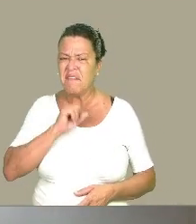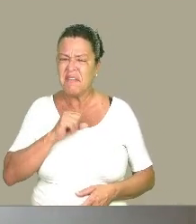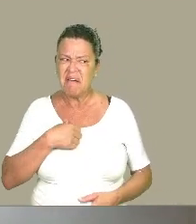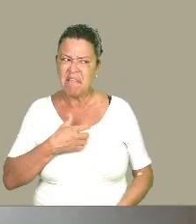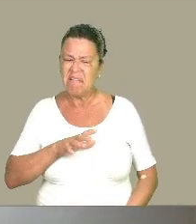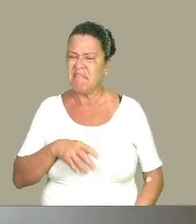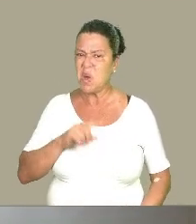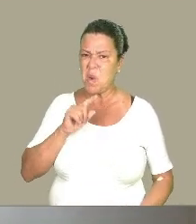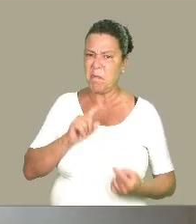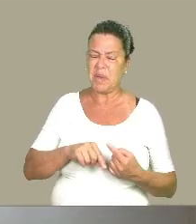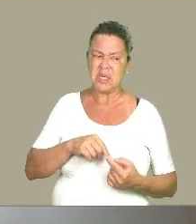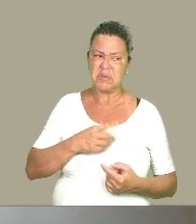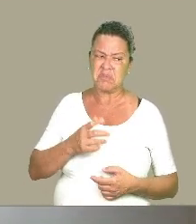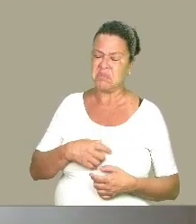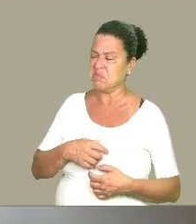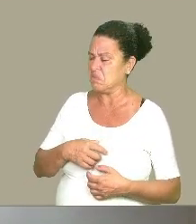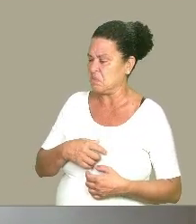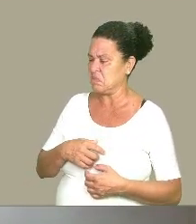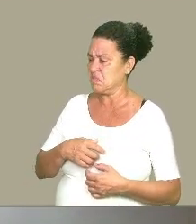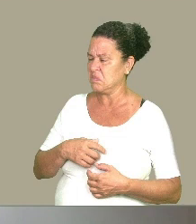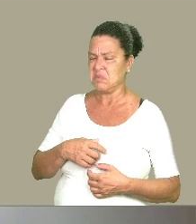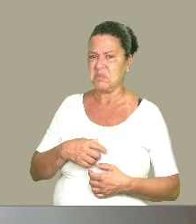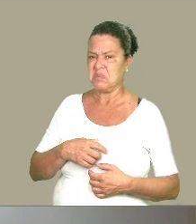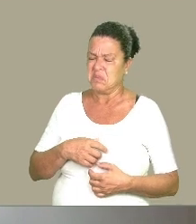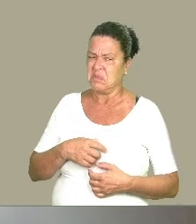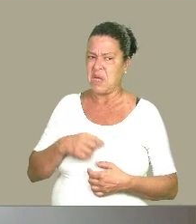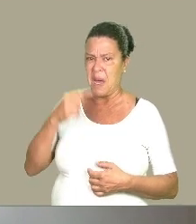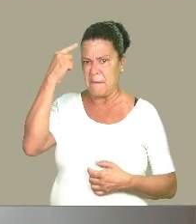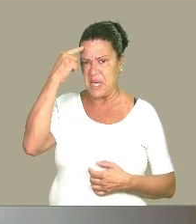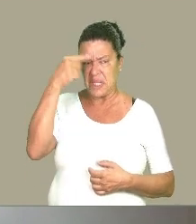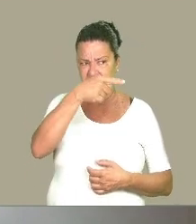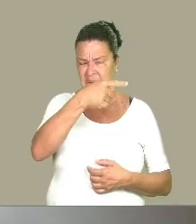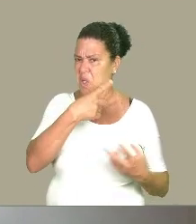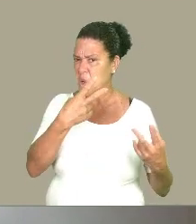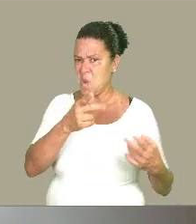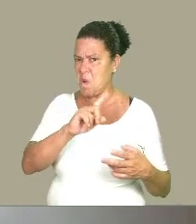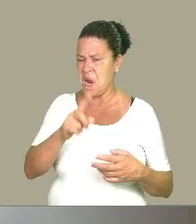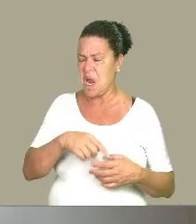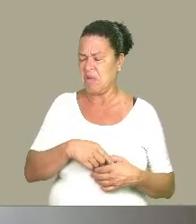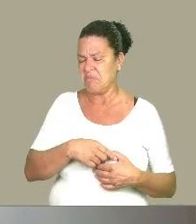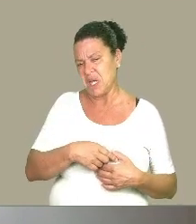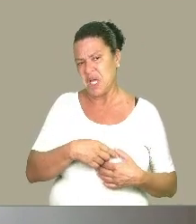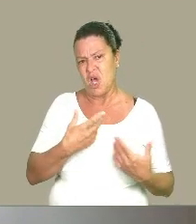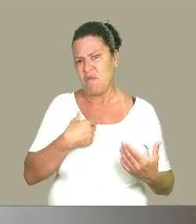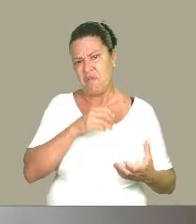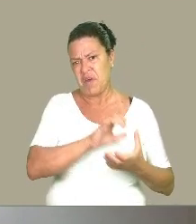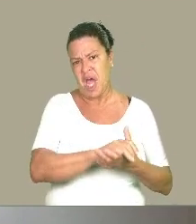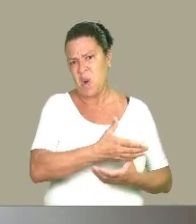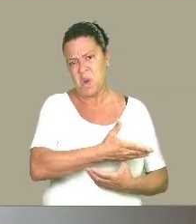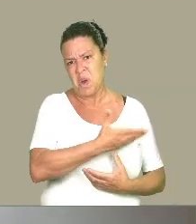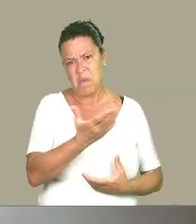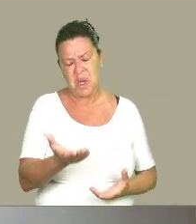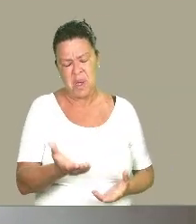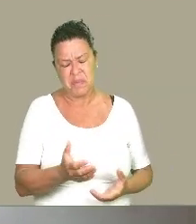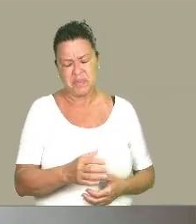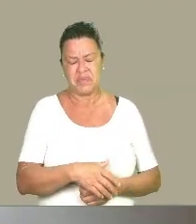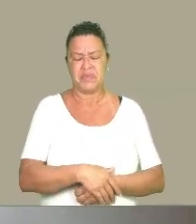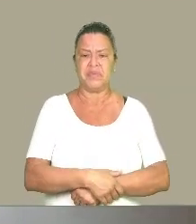objetivos, né? Não há congruência de ideias, não há mais razão, então, para aquelas pessoas ficarem